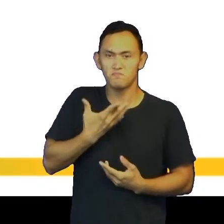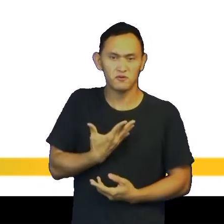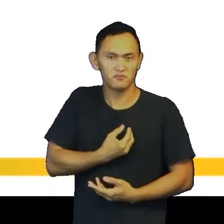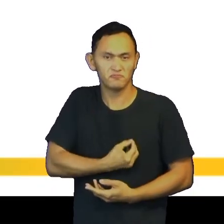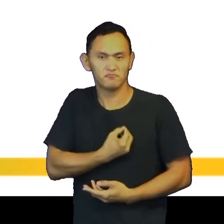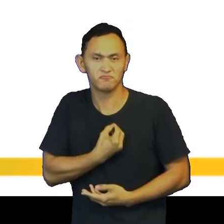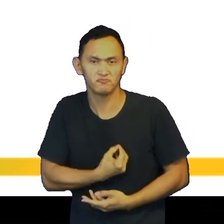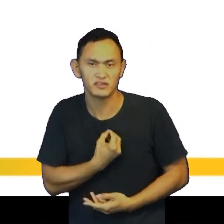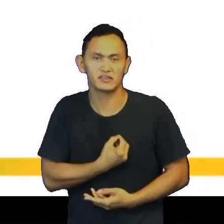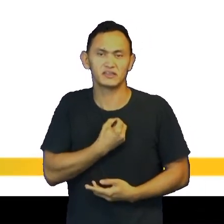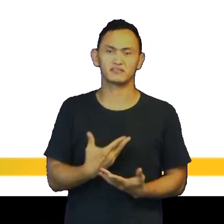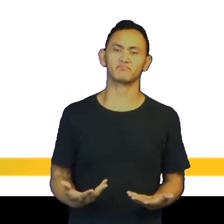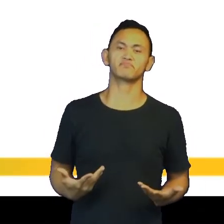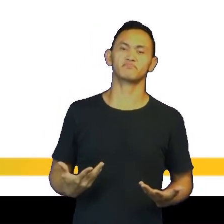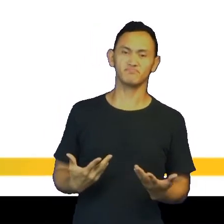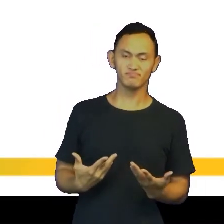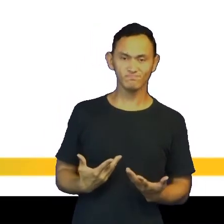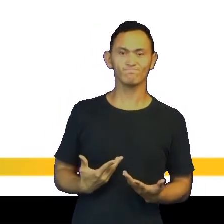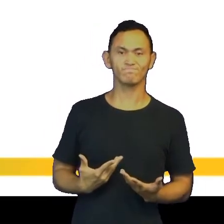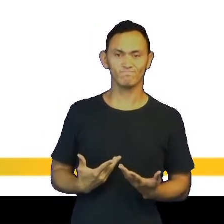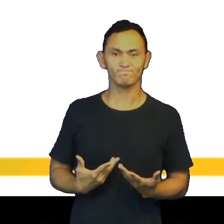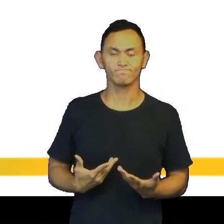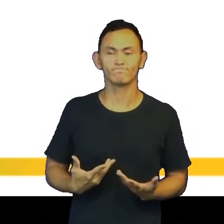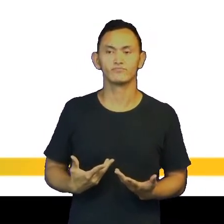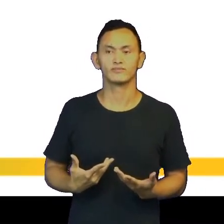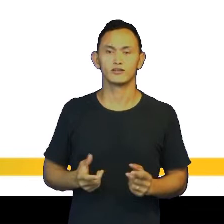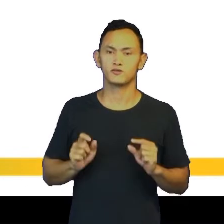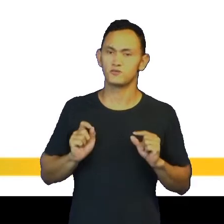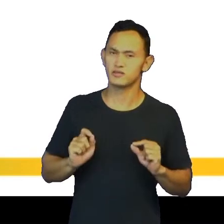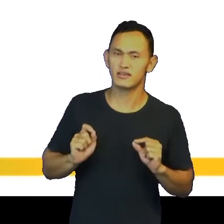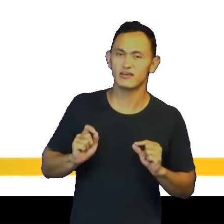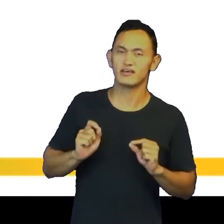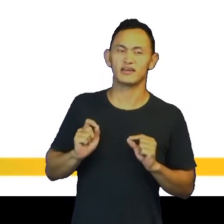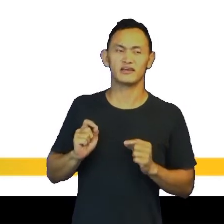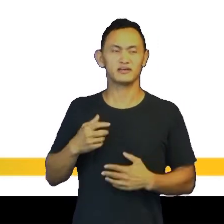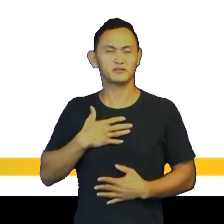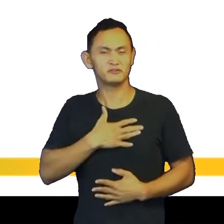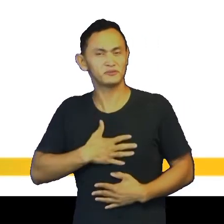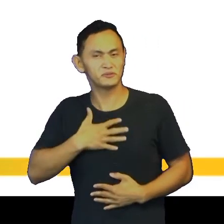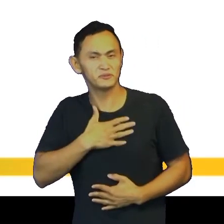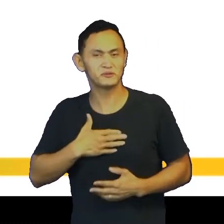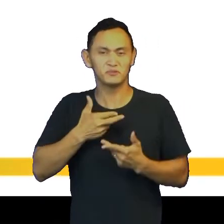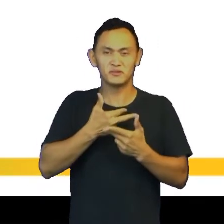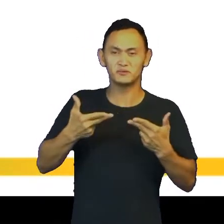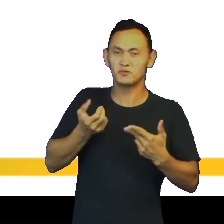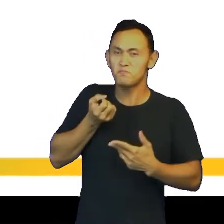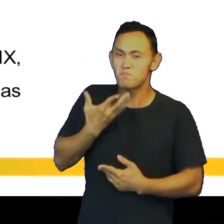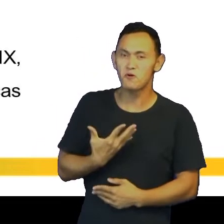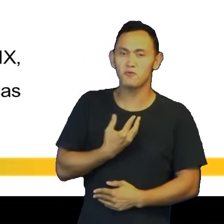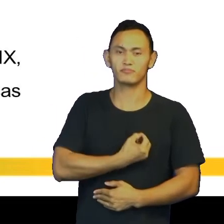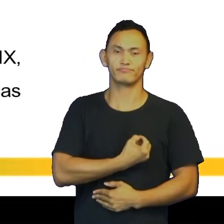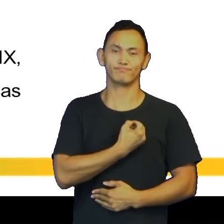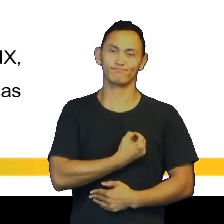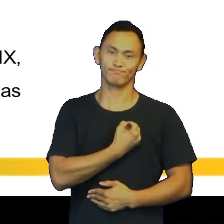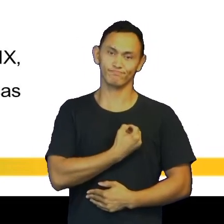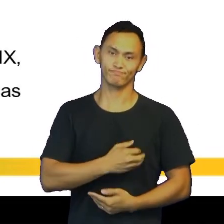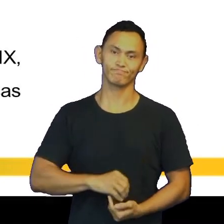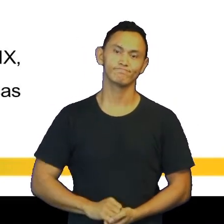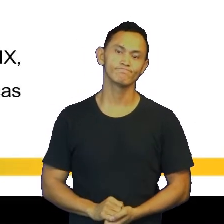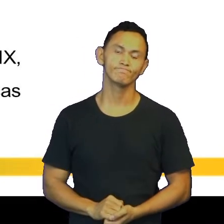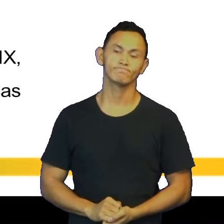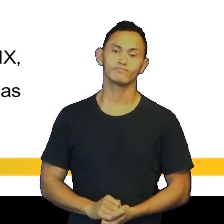uma época de muita muito gosto né pelas coisas boas da vida